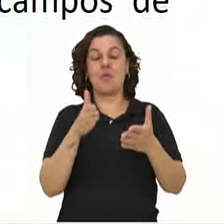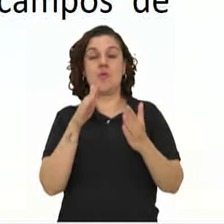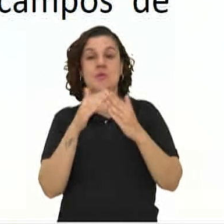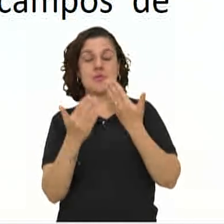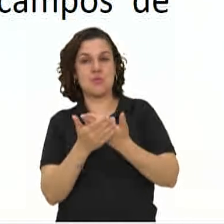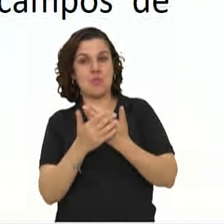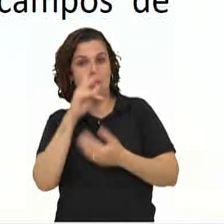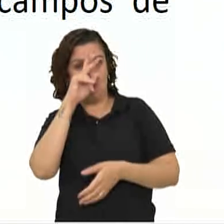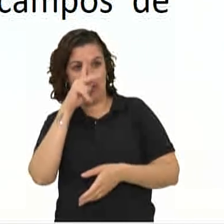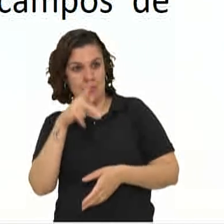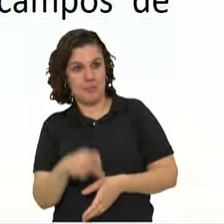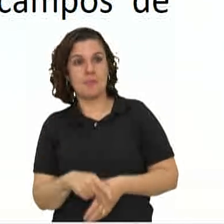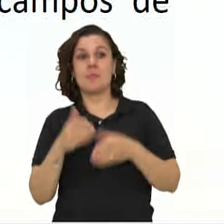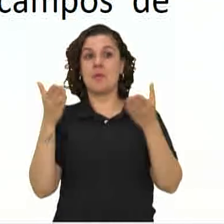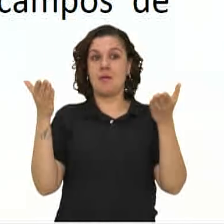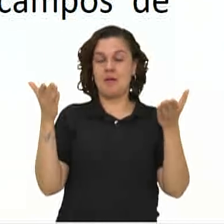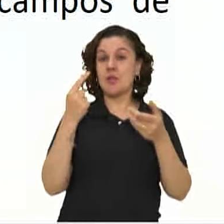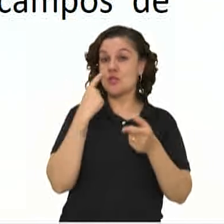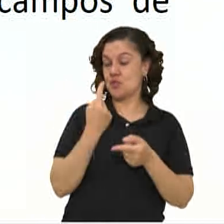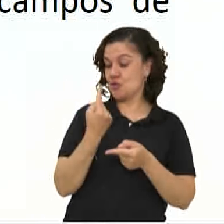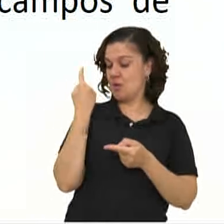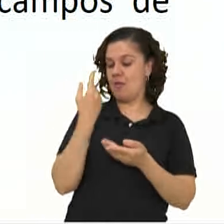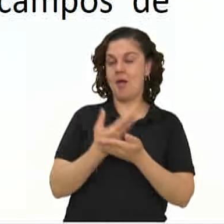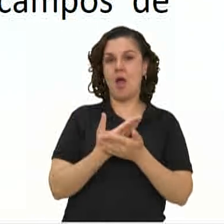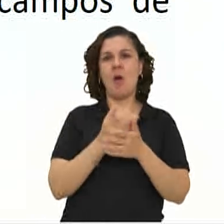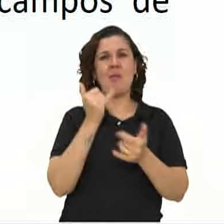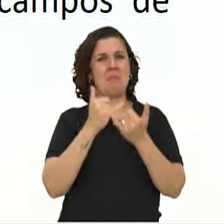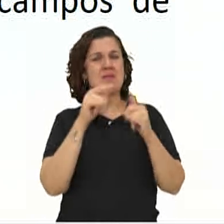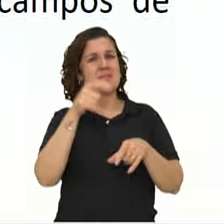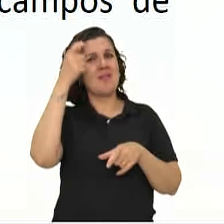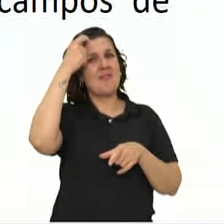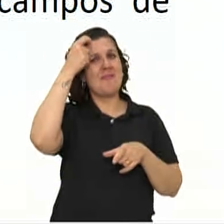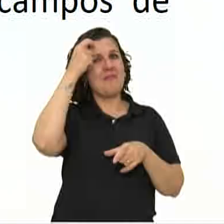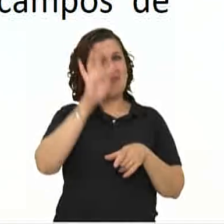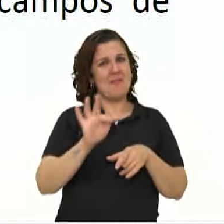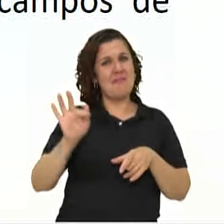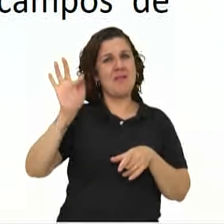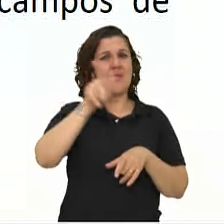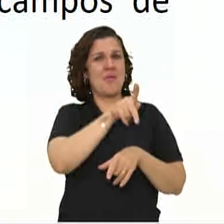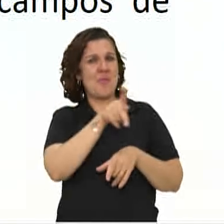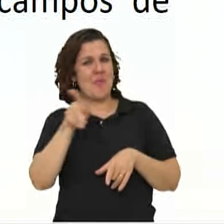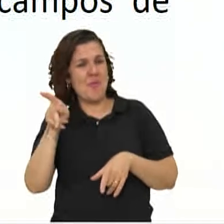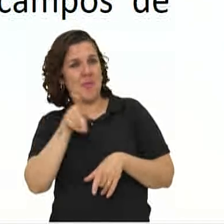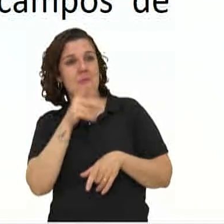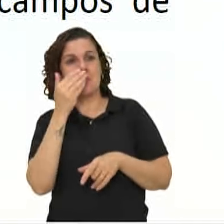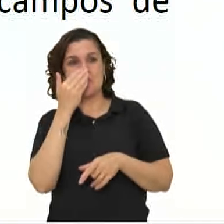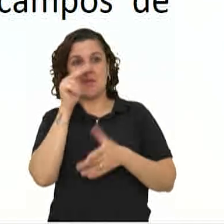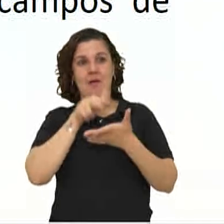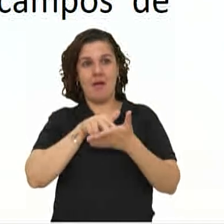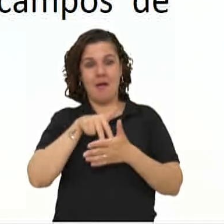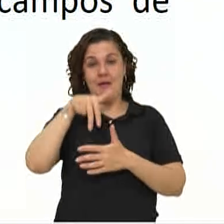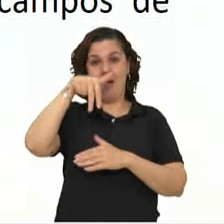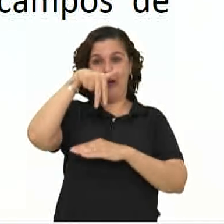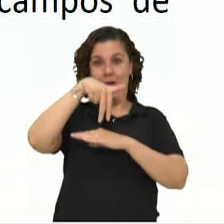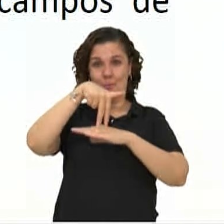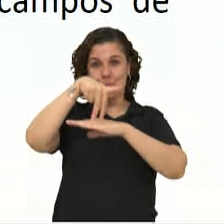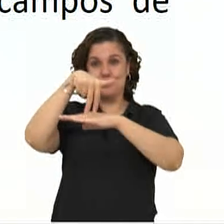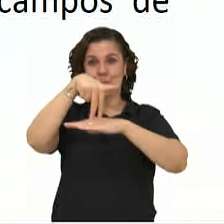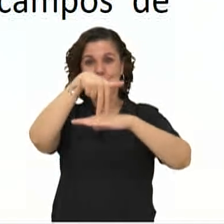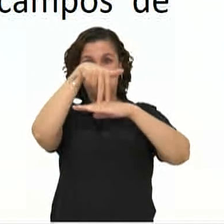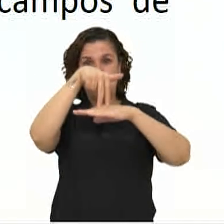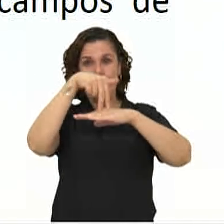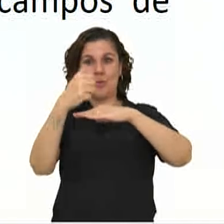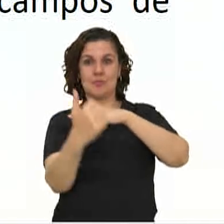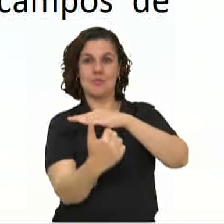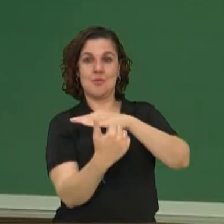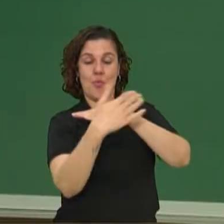autônomo, né? Então aqui já é uma aula meio que universitária, né? O professor geralmente ficava mais elevado que os alunos e